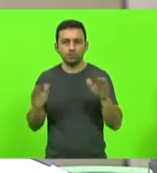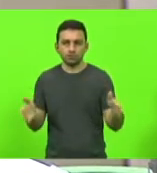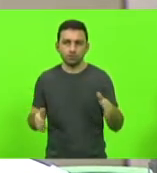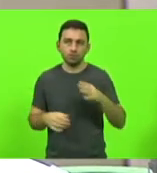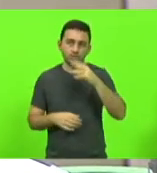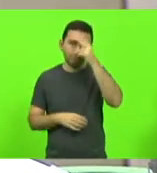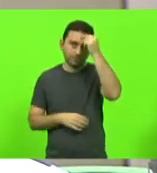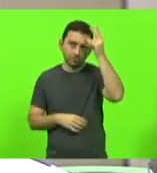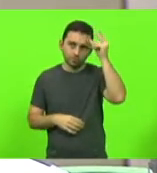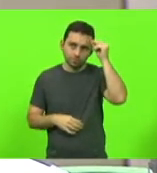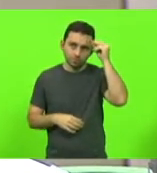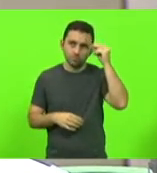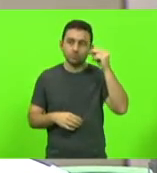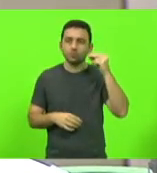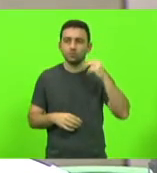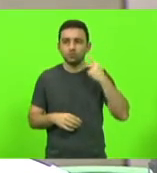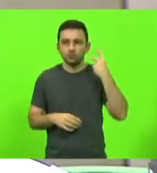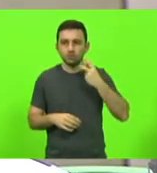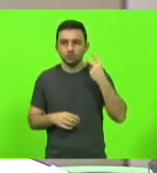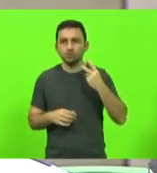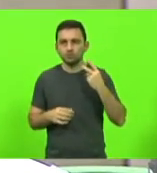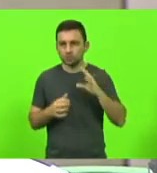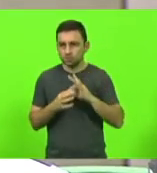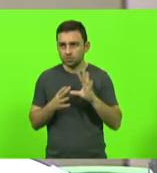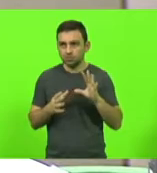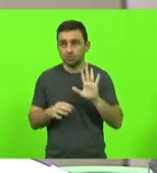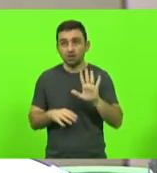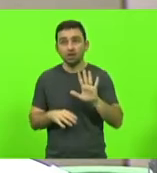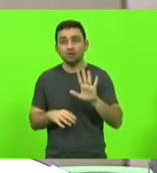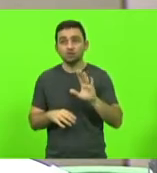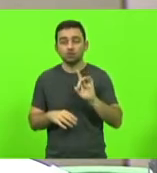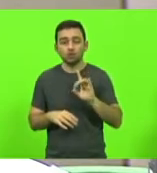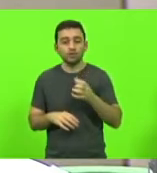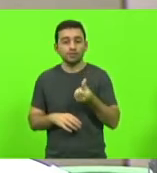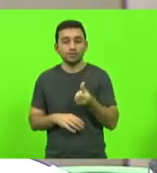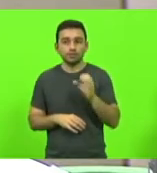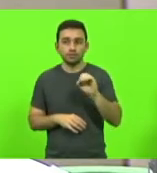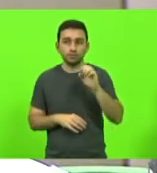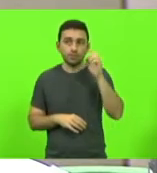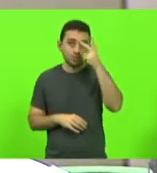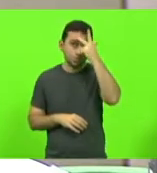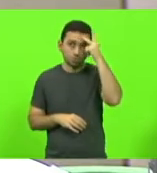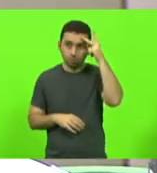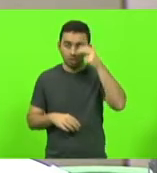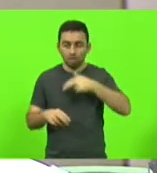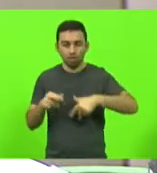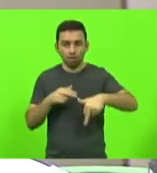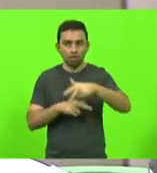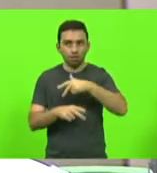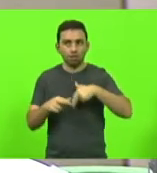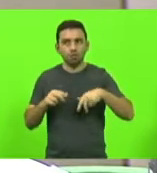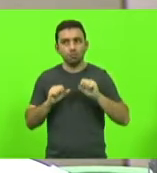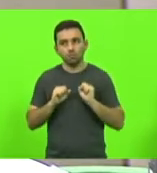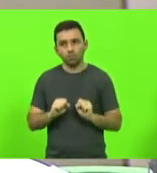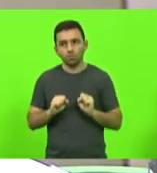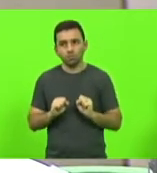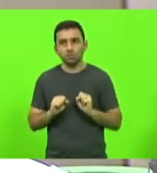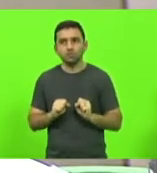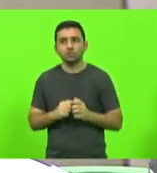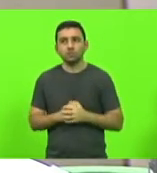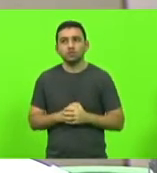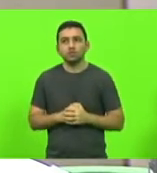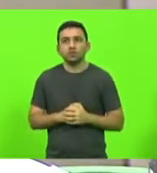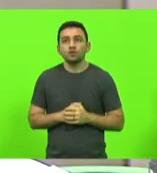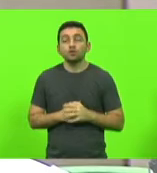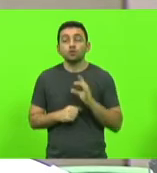está franqueado o acesso, porém, público em geral, 60 pessoas circulando ao mesmo tempo. Então, isso é um assunto de deliberação de mesa. Nós estamos